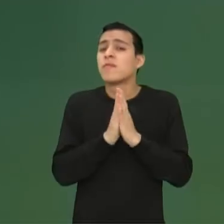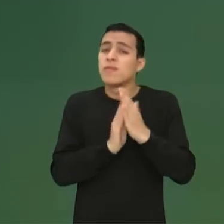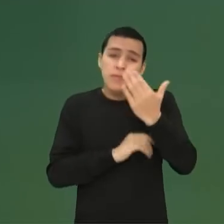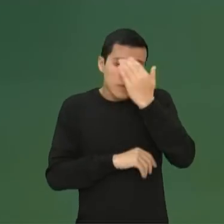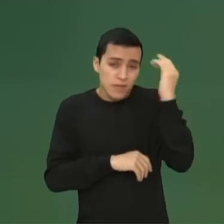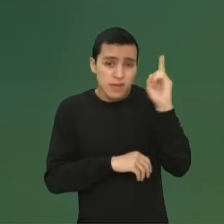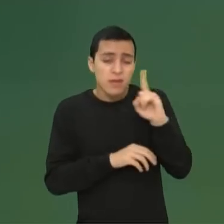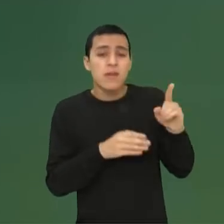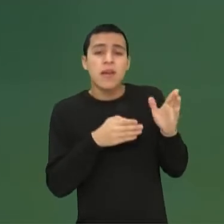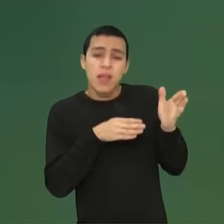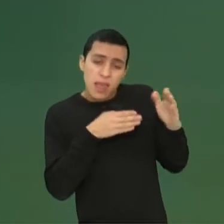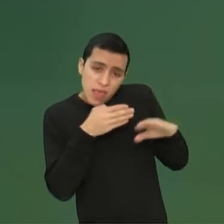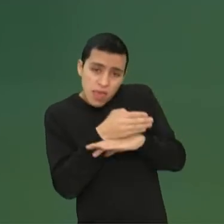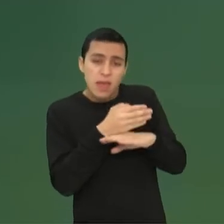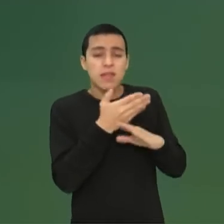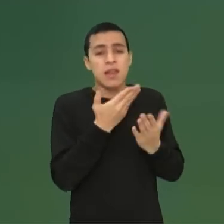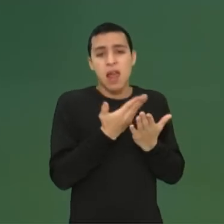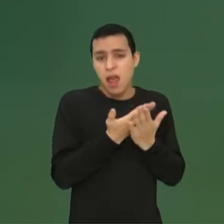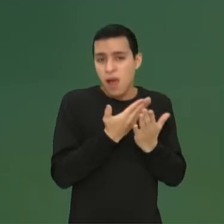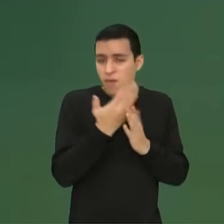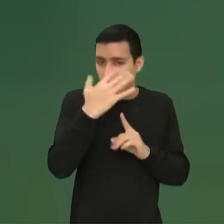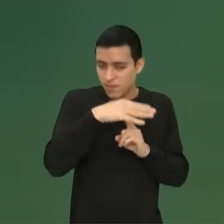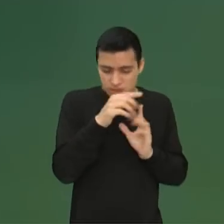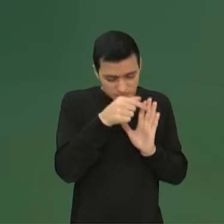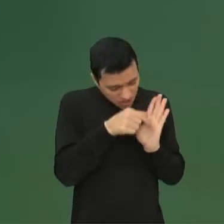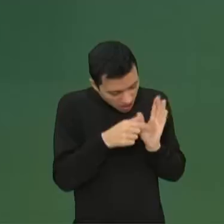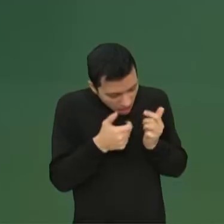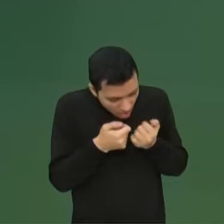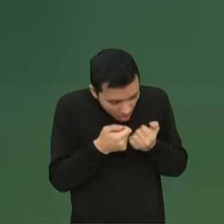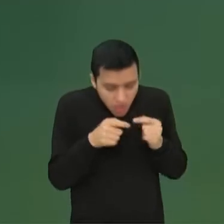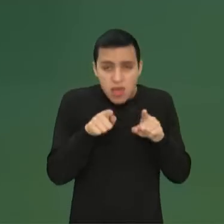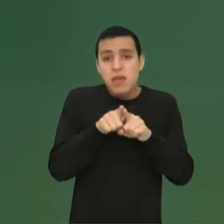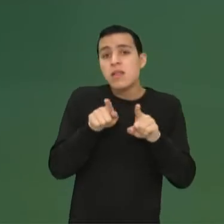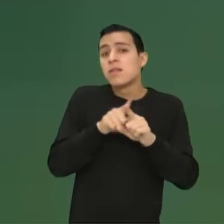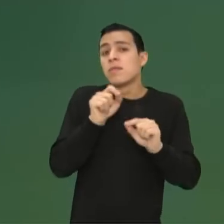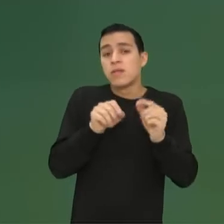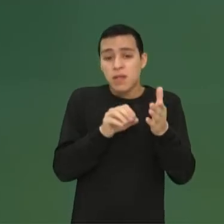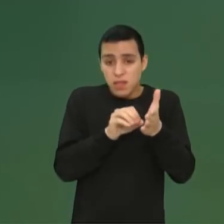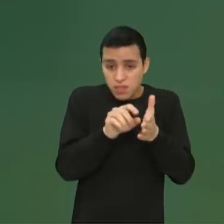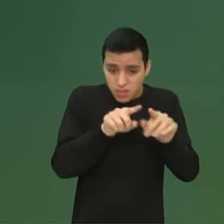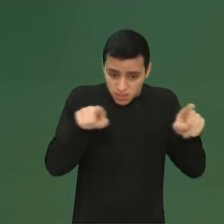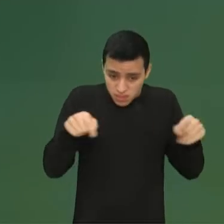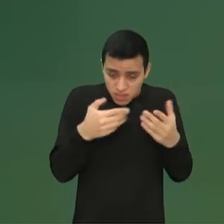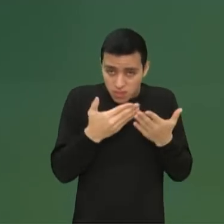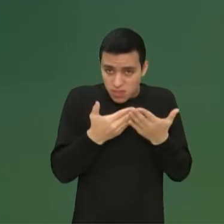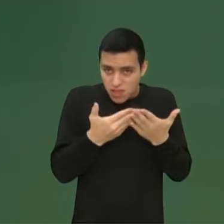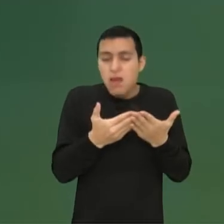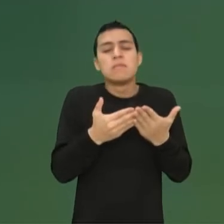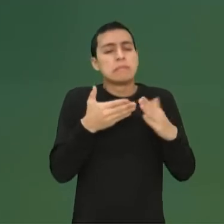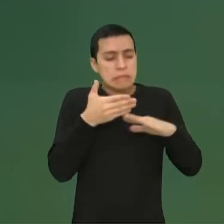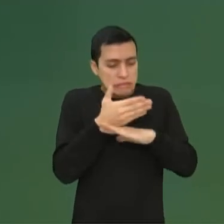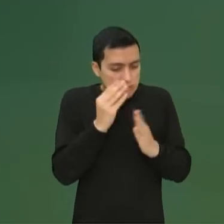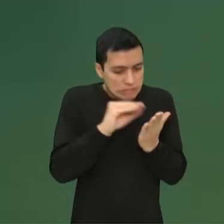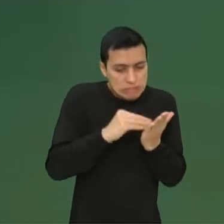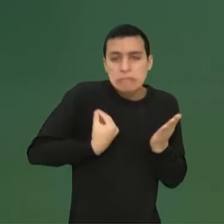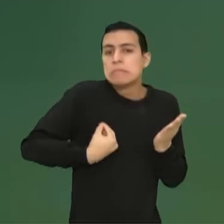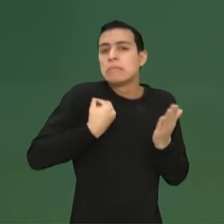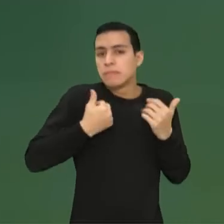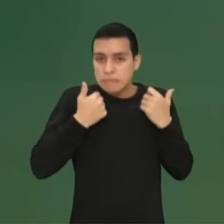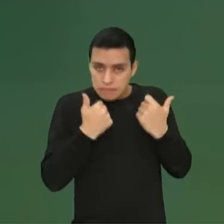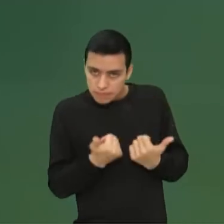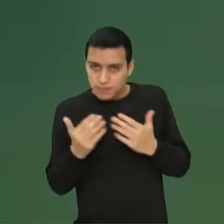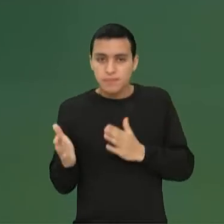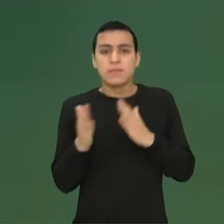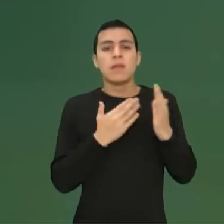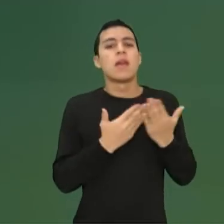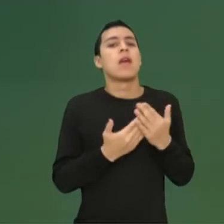Paraná e o Google Classroom. Não esqueça de registrar a sua frequência no Classroom. Então vamos para a nossa aula